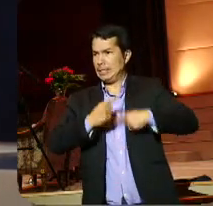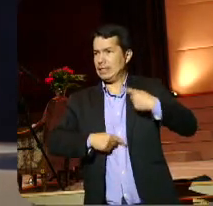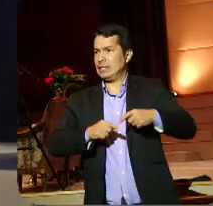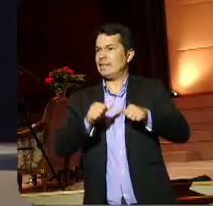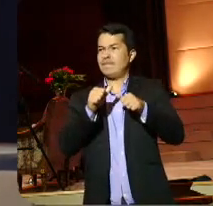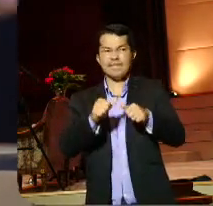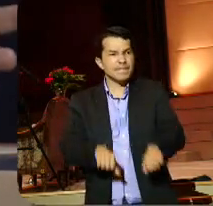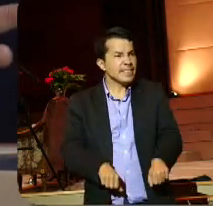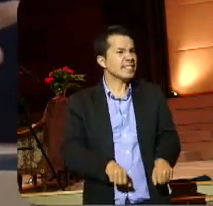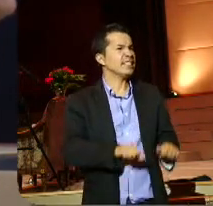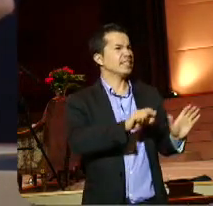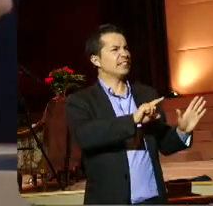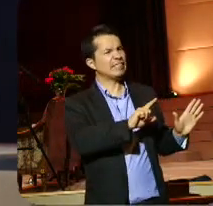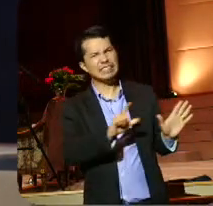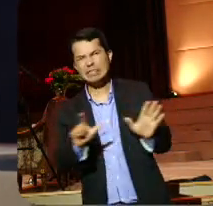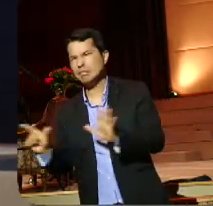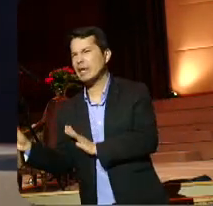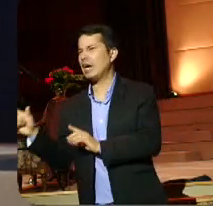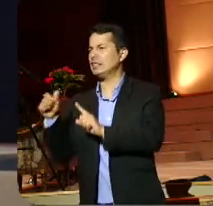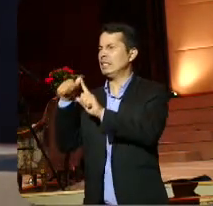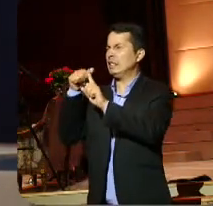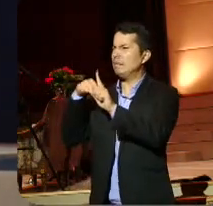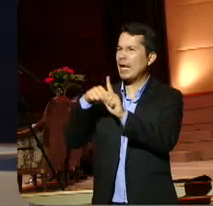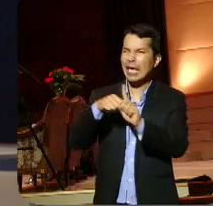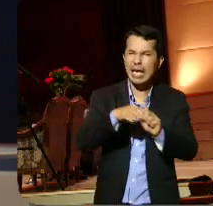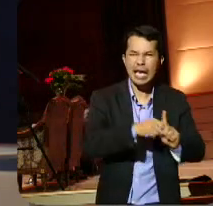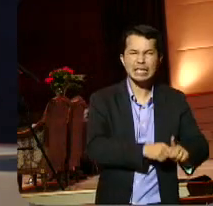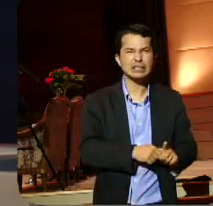vários dias, meses naquela UTI, numa situação